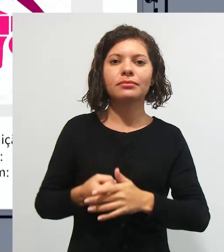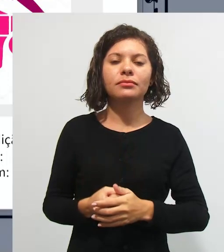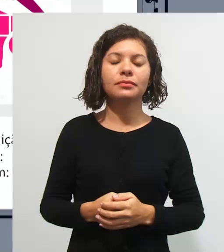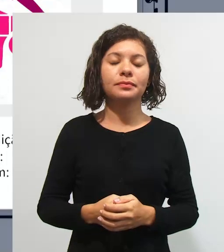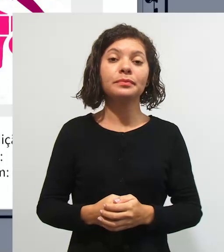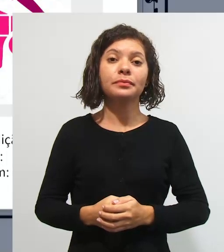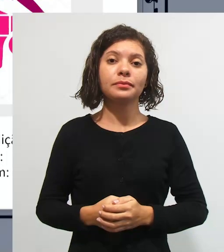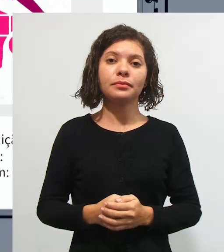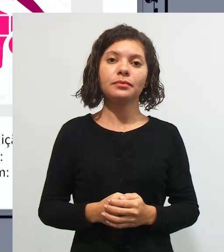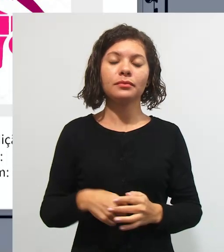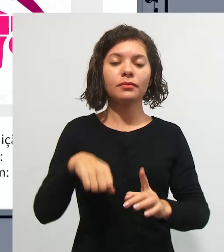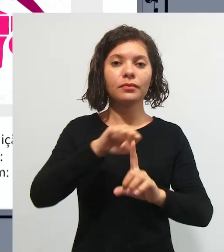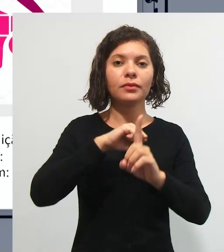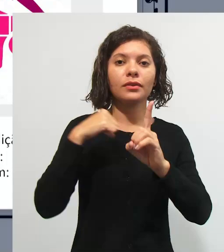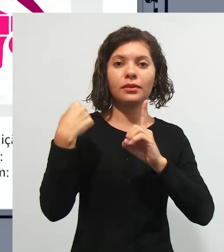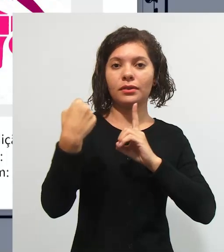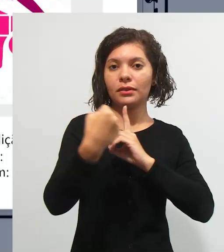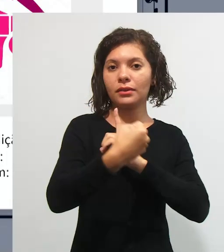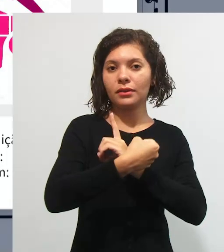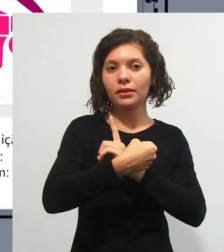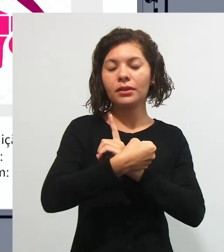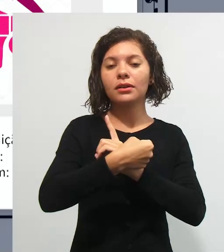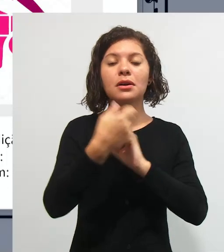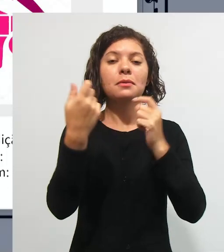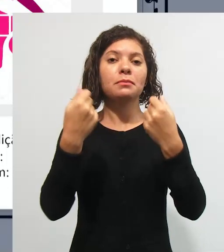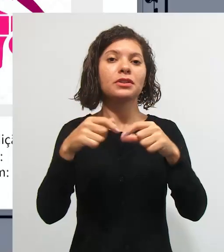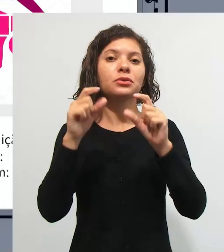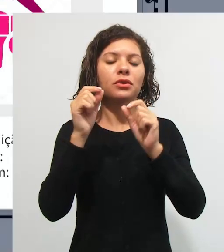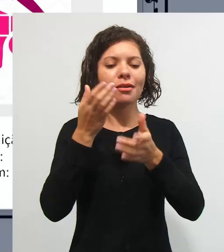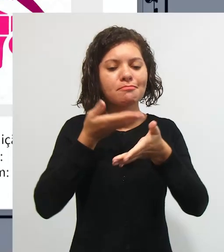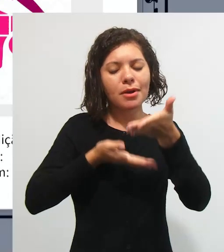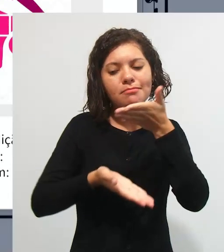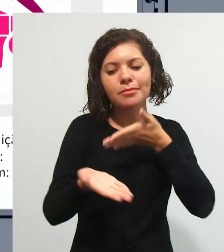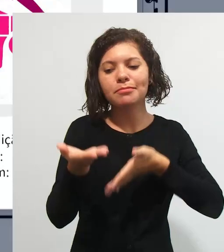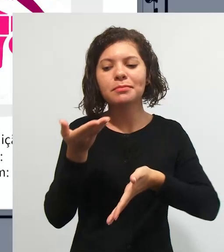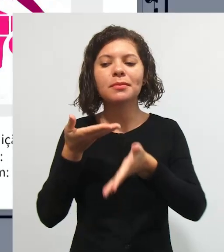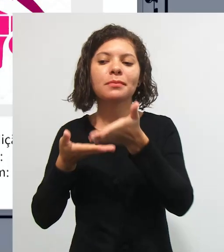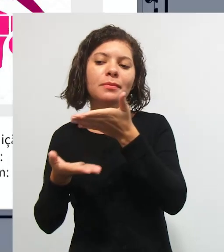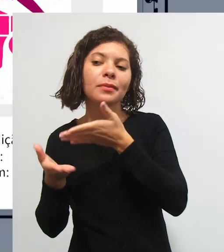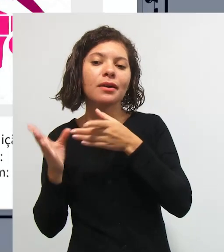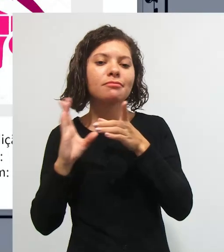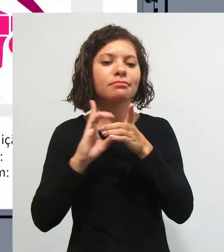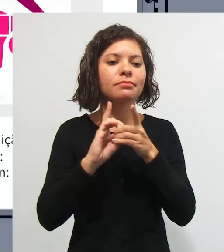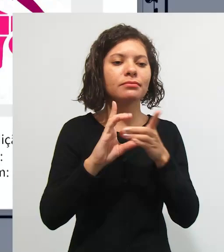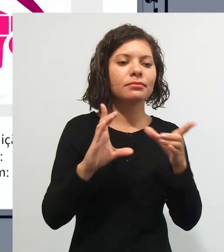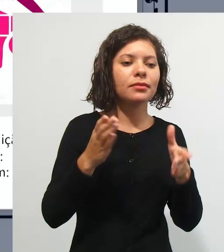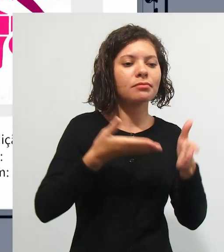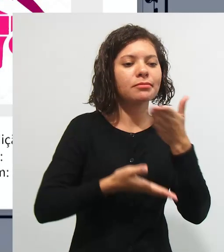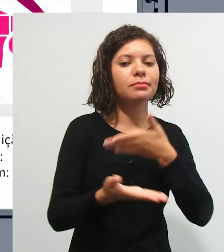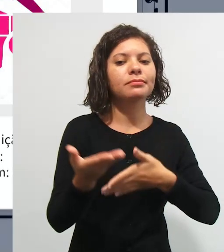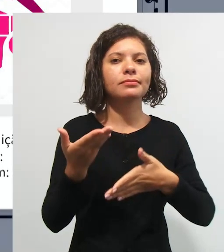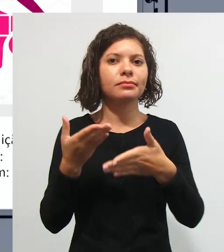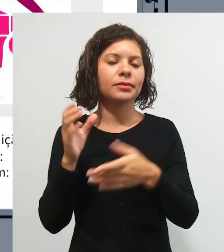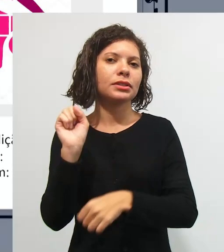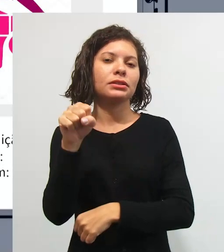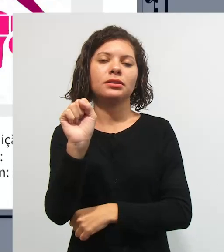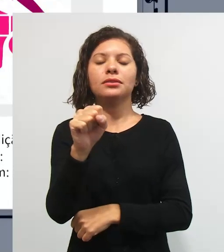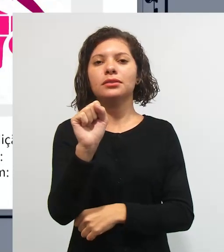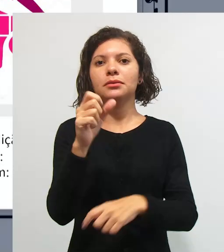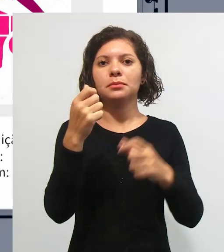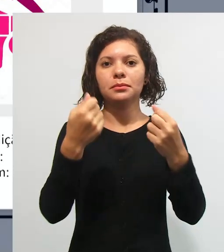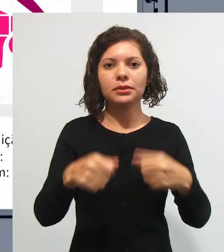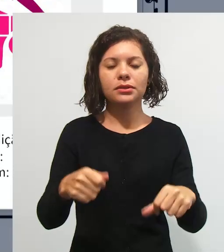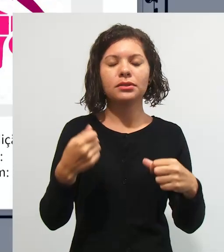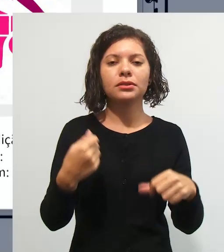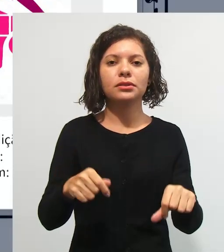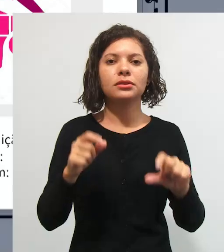modos de associar-se e participar do controle democrático. Exatamente, requer que você